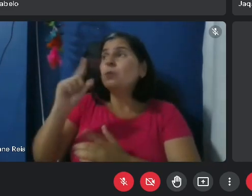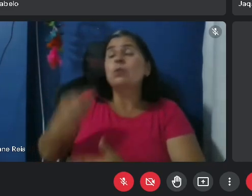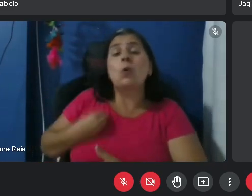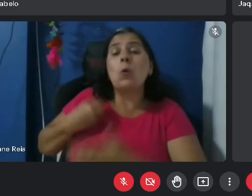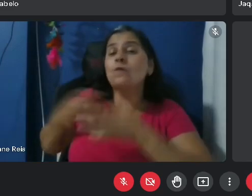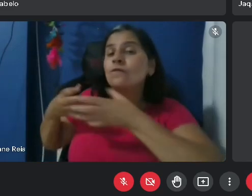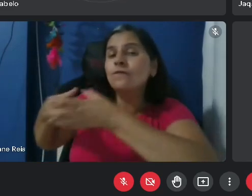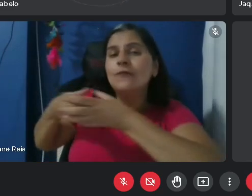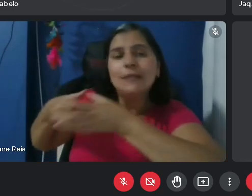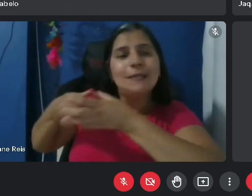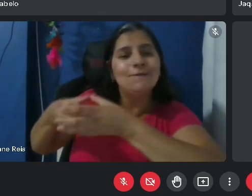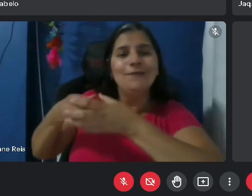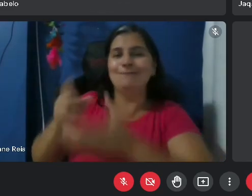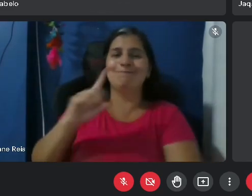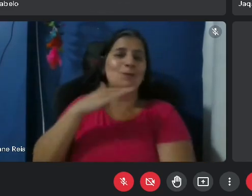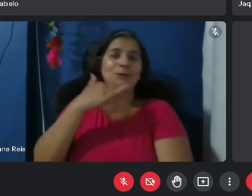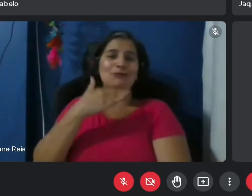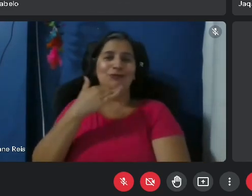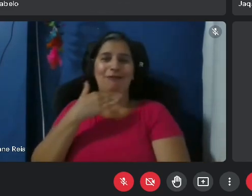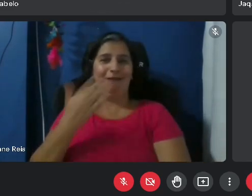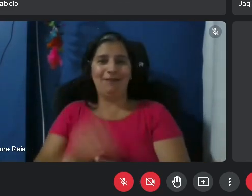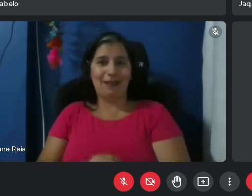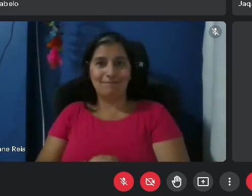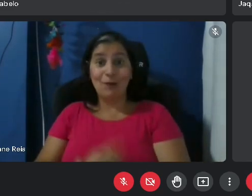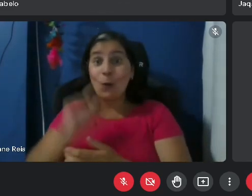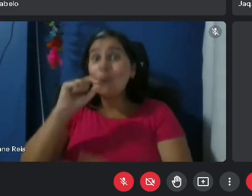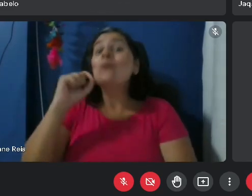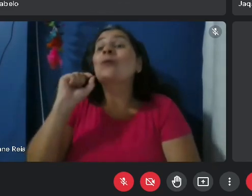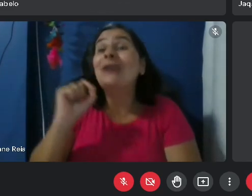sinais. Pode ir?